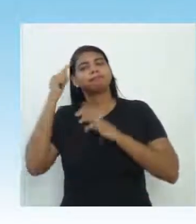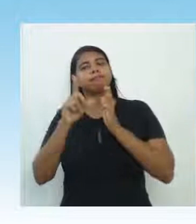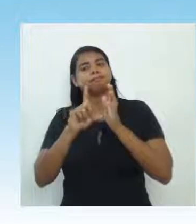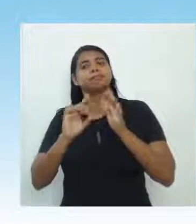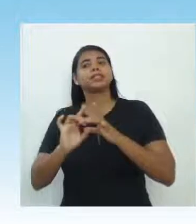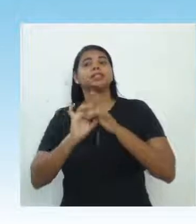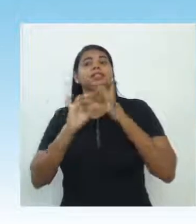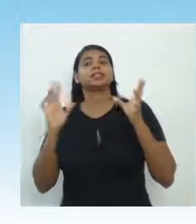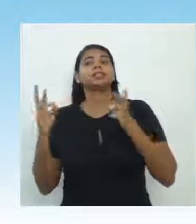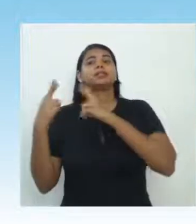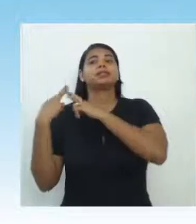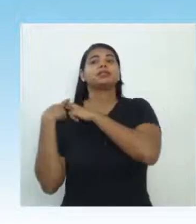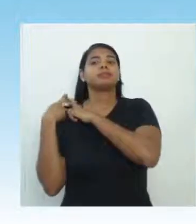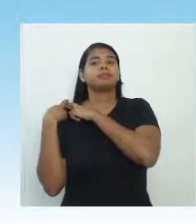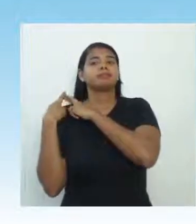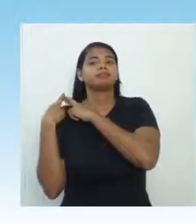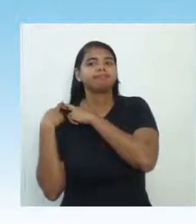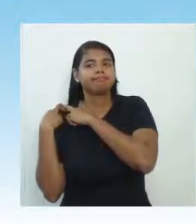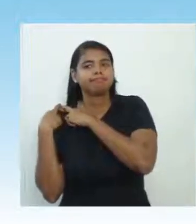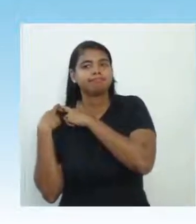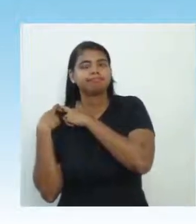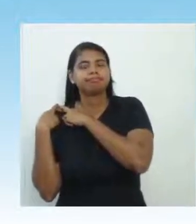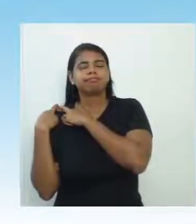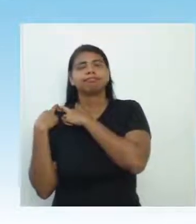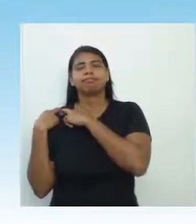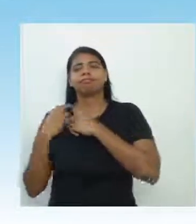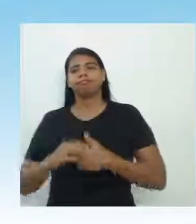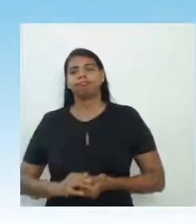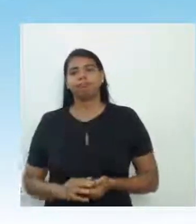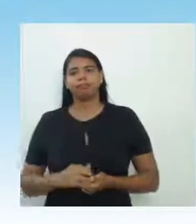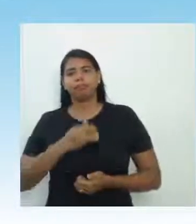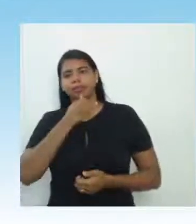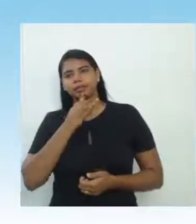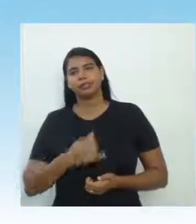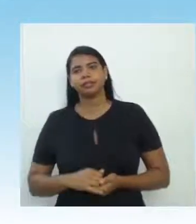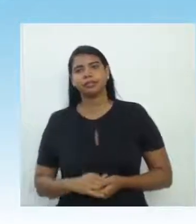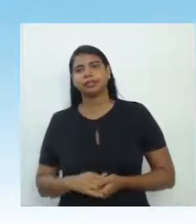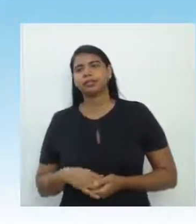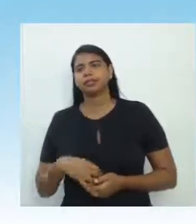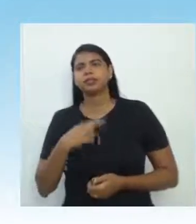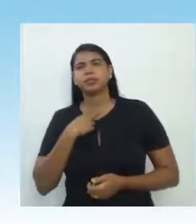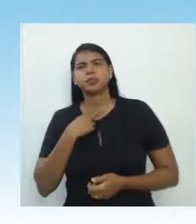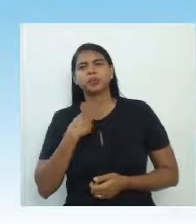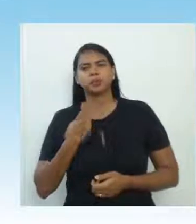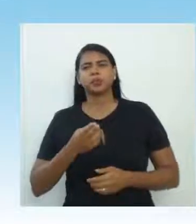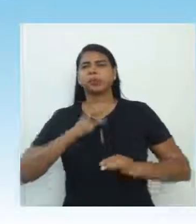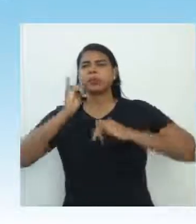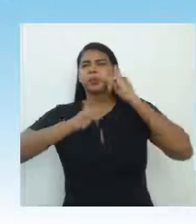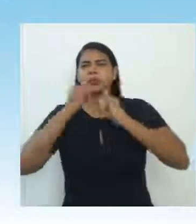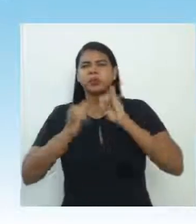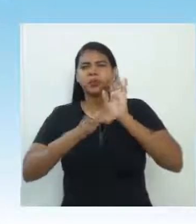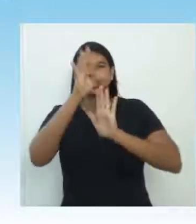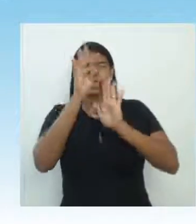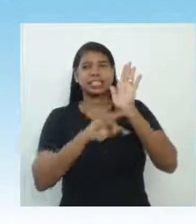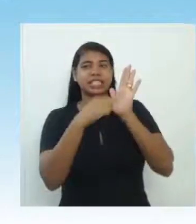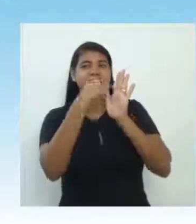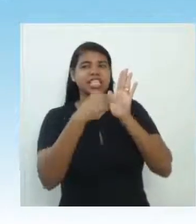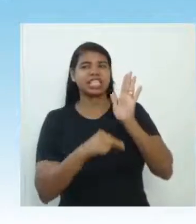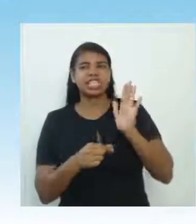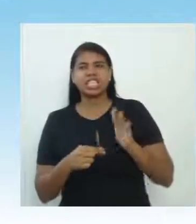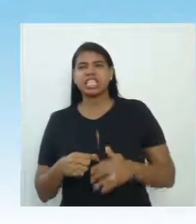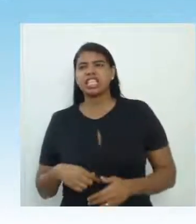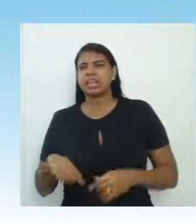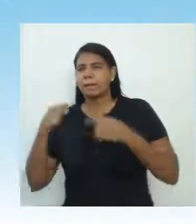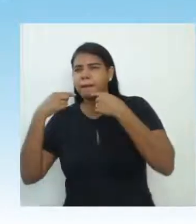liberdade, tem que haver o quê? Responsabilidade. Eu não posso, assim, na internet, escrever um texto para agredir o outro, já que eu